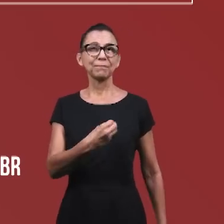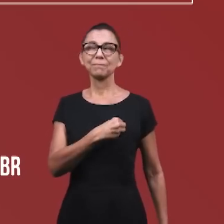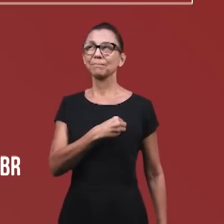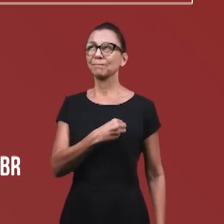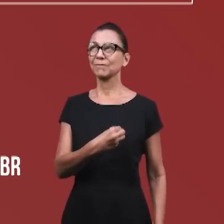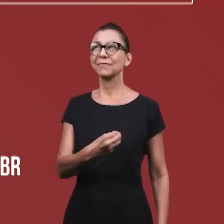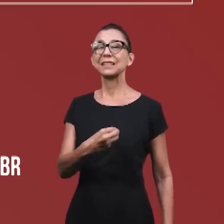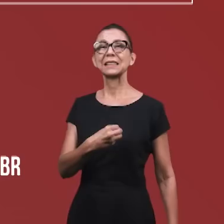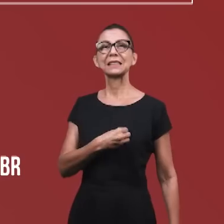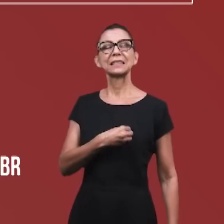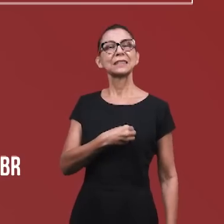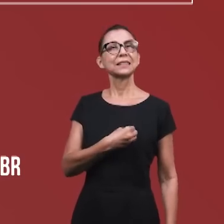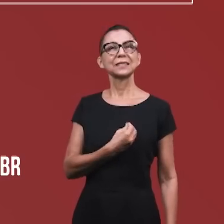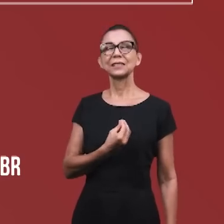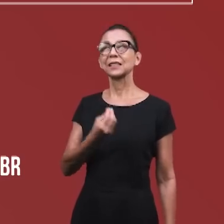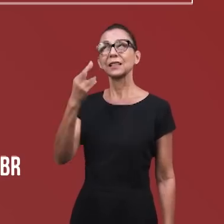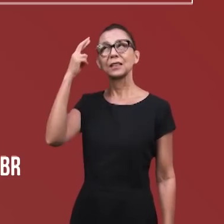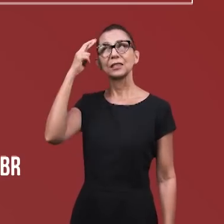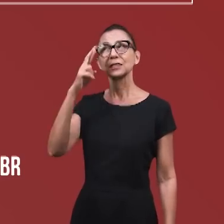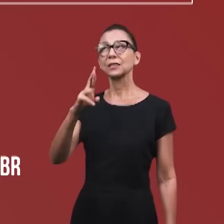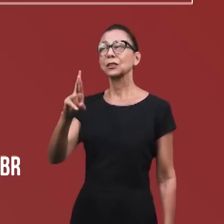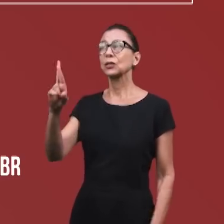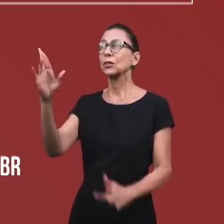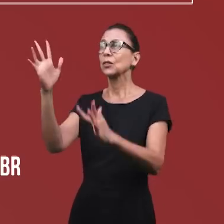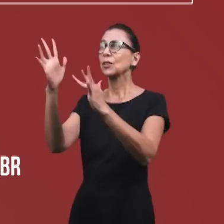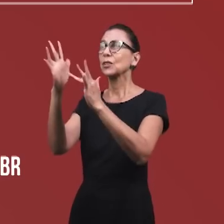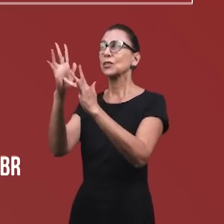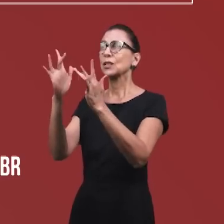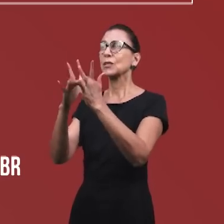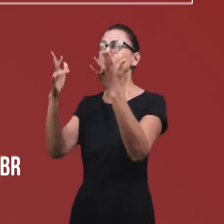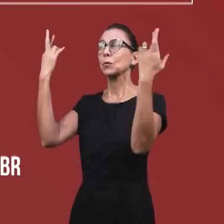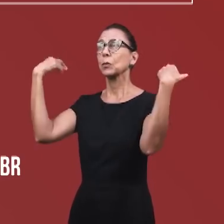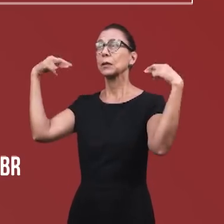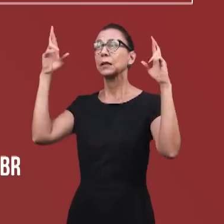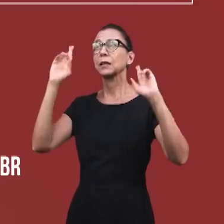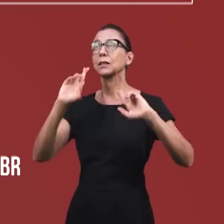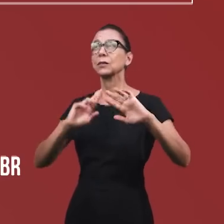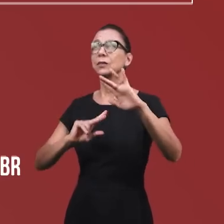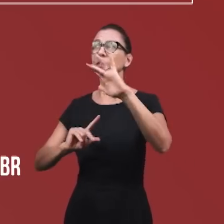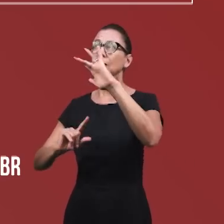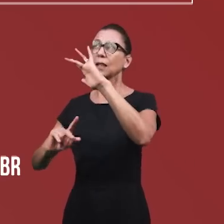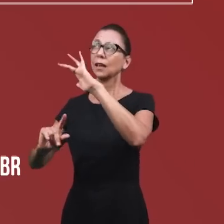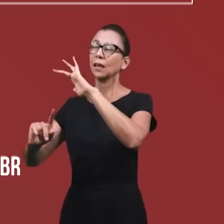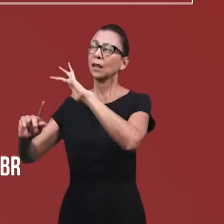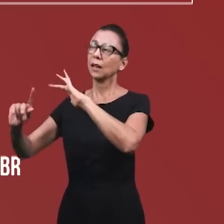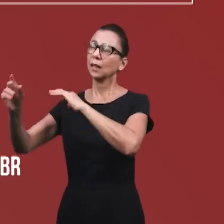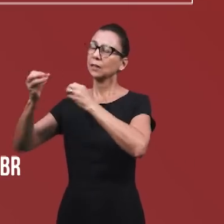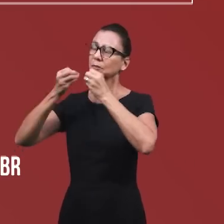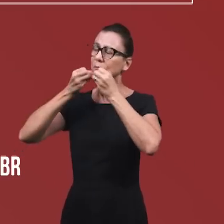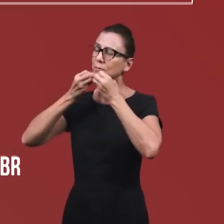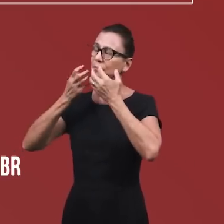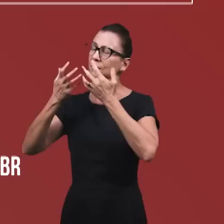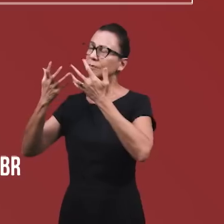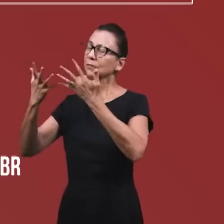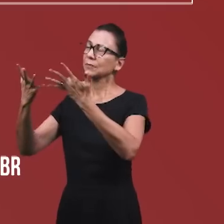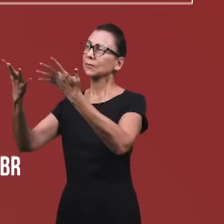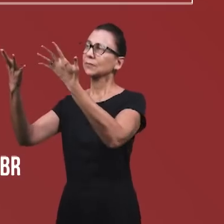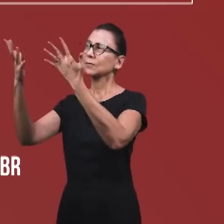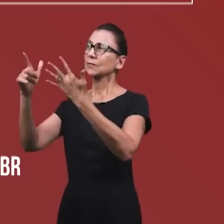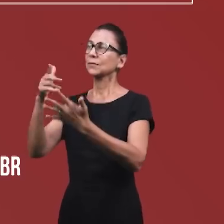ti, Jesus, Cordeiro eterno, confesso que és